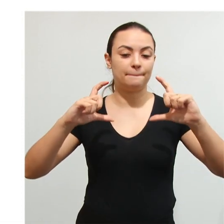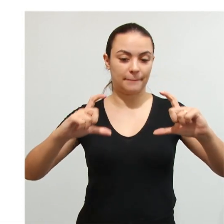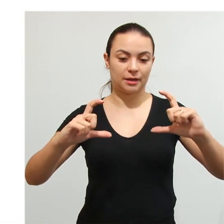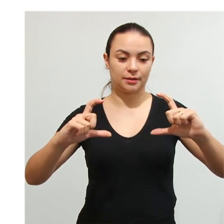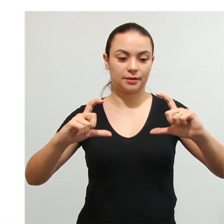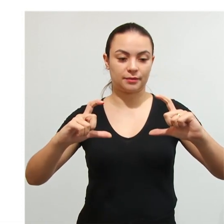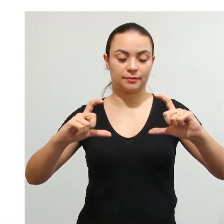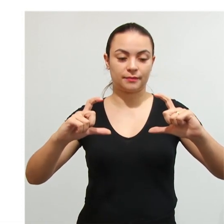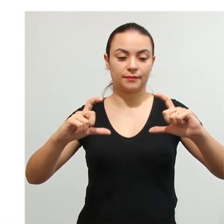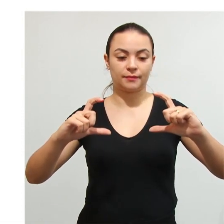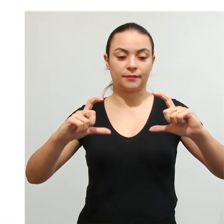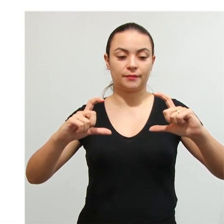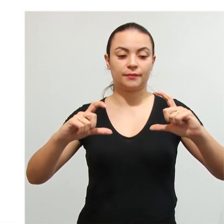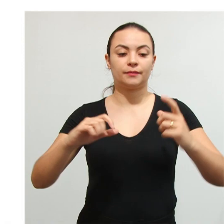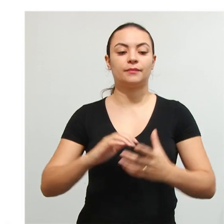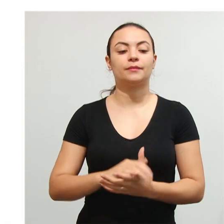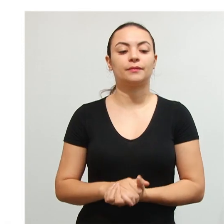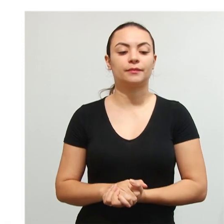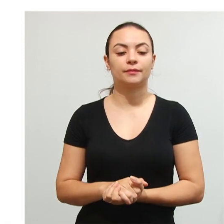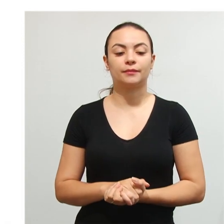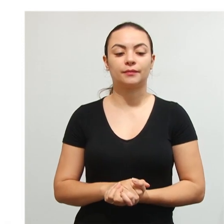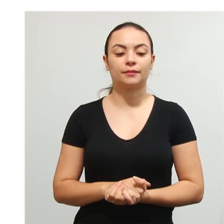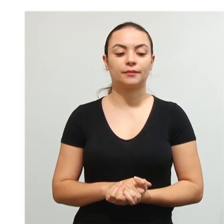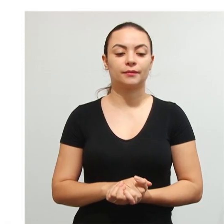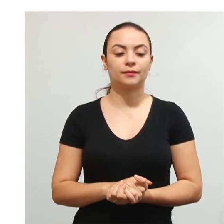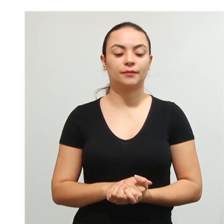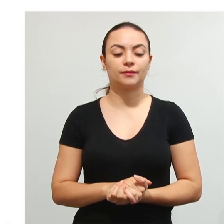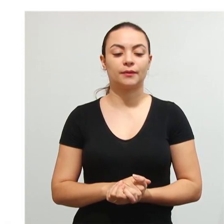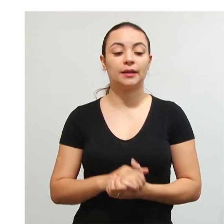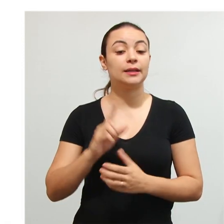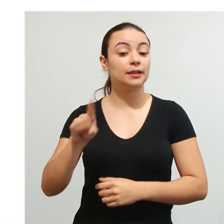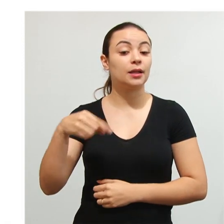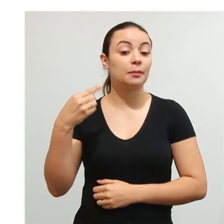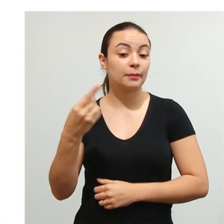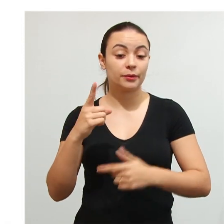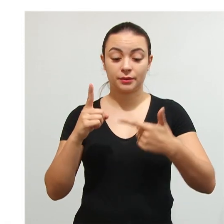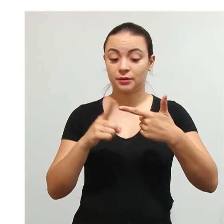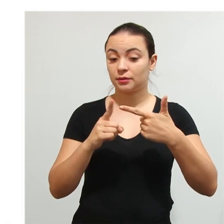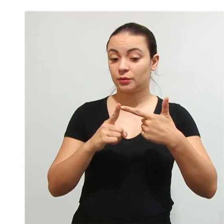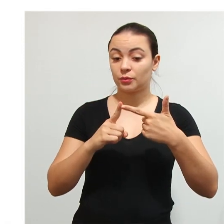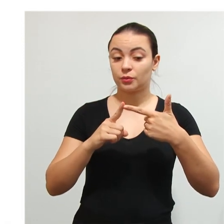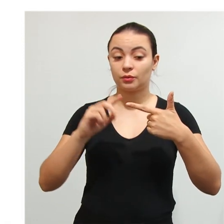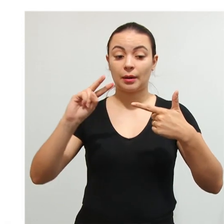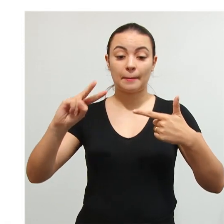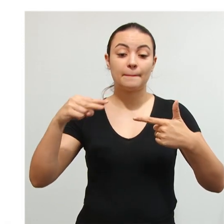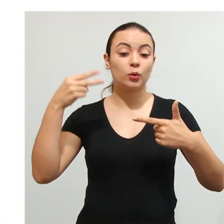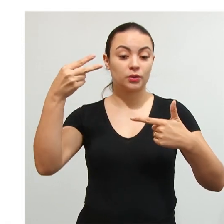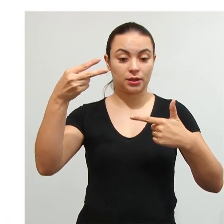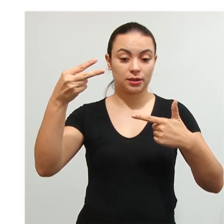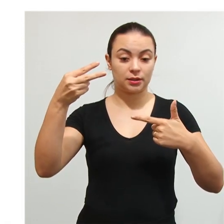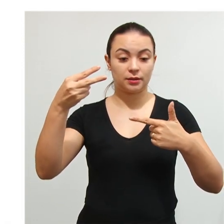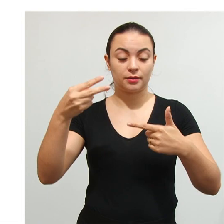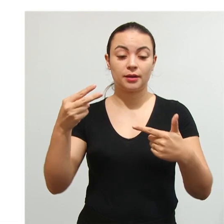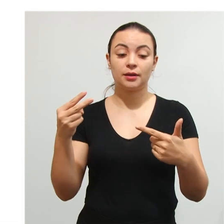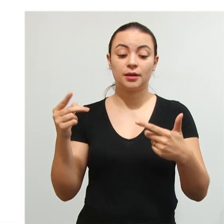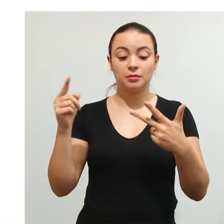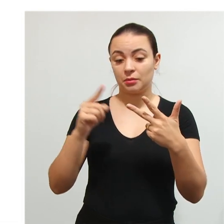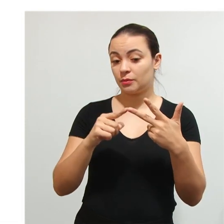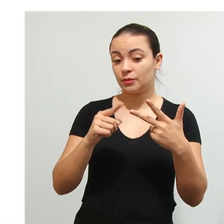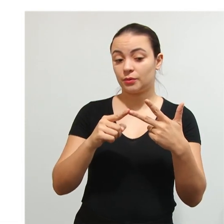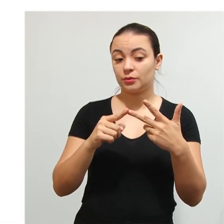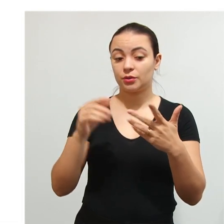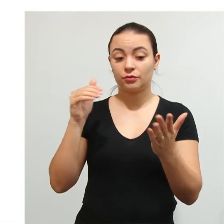1,02 depois a gente faz a potência e por último subtrair 1 com isso